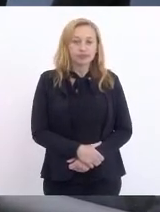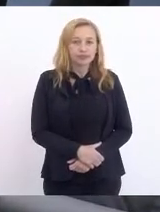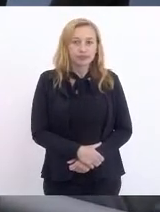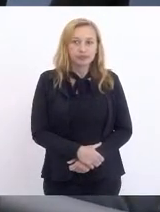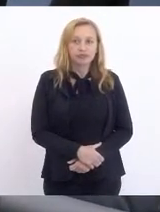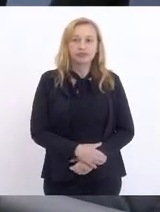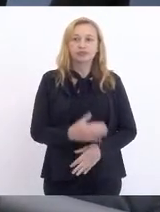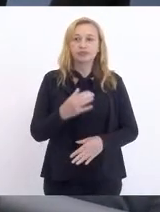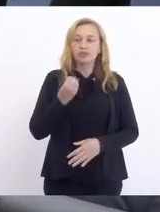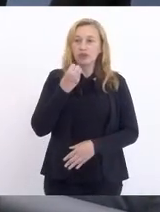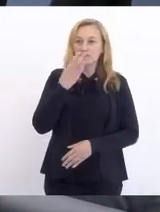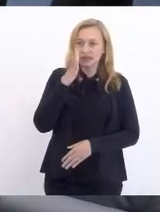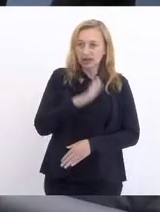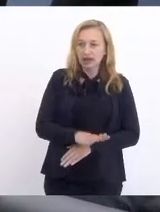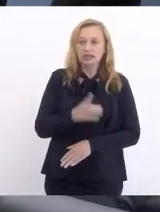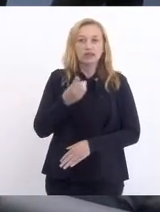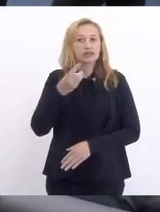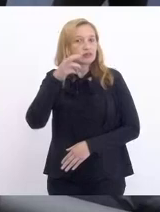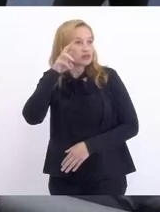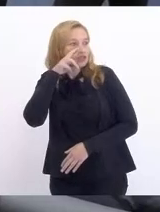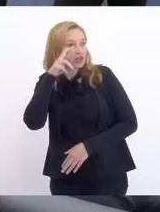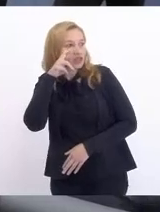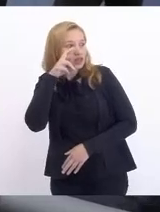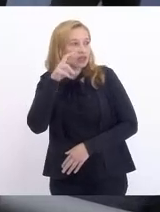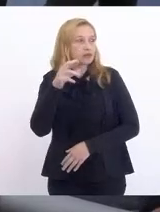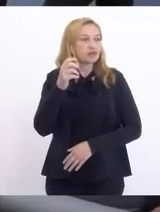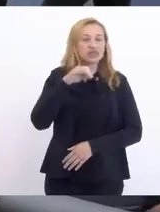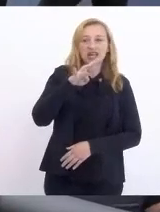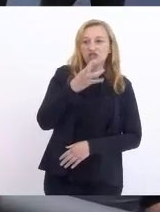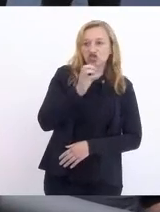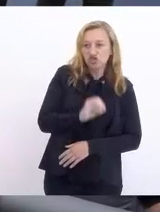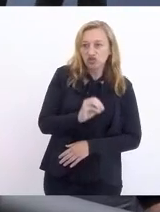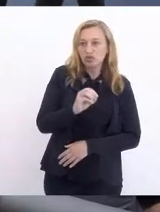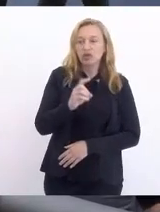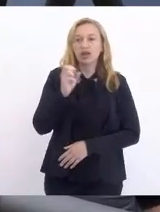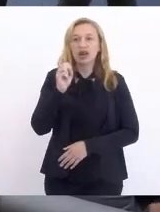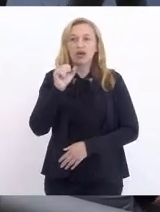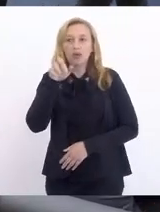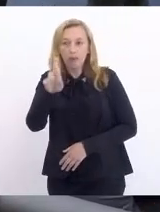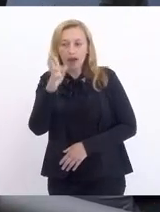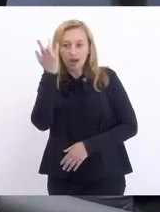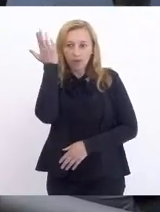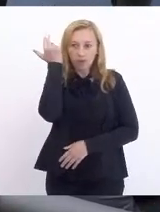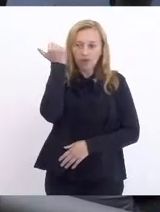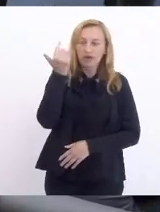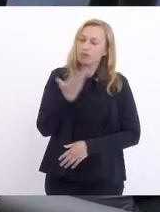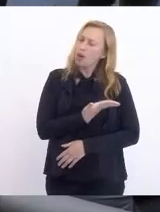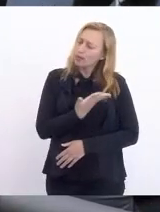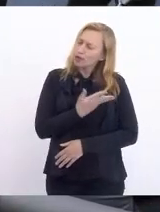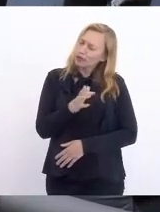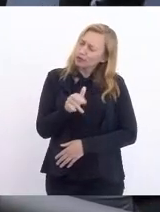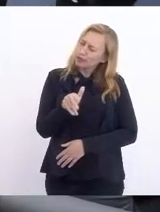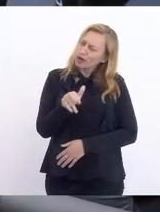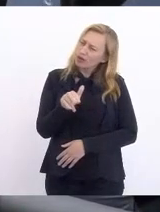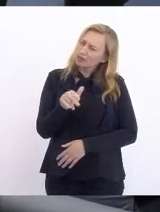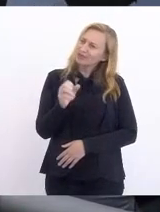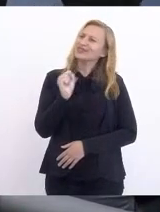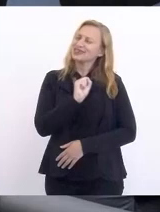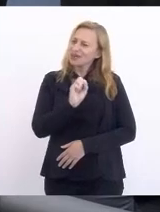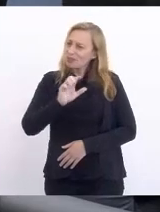rosenverg Reis Marcelo Dino elyomar meu irmão meu amigo